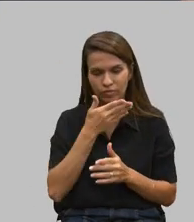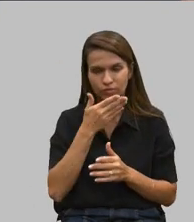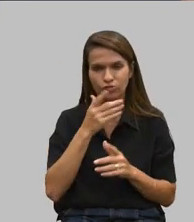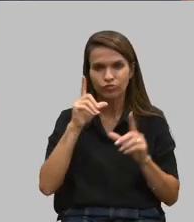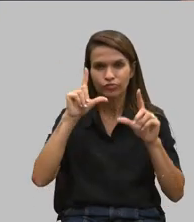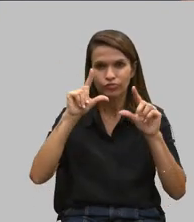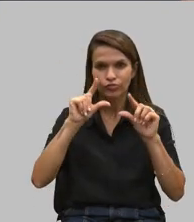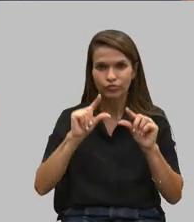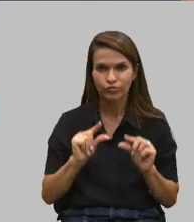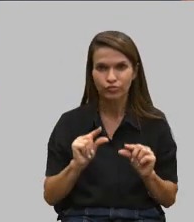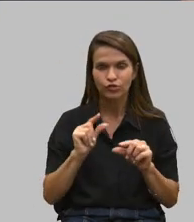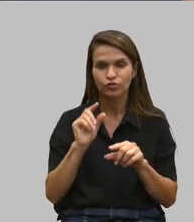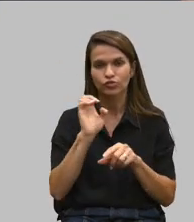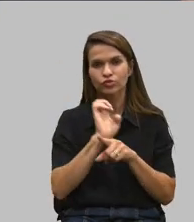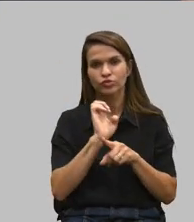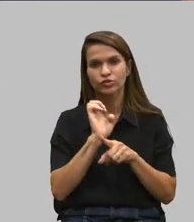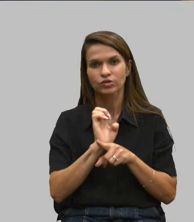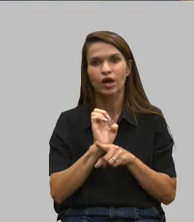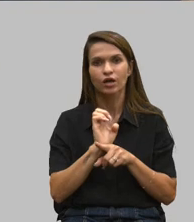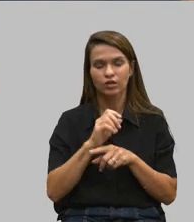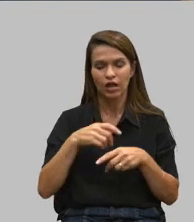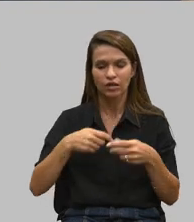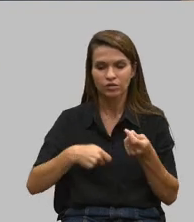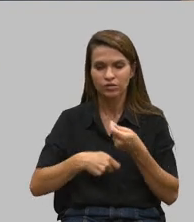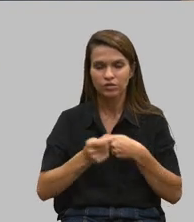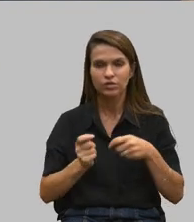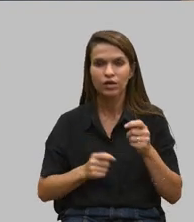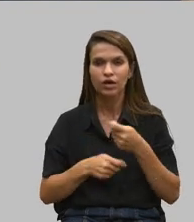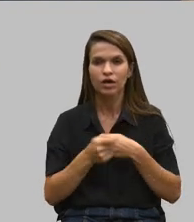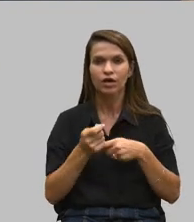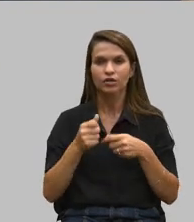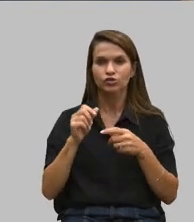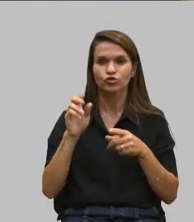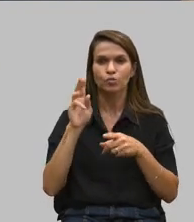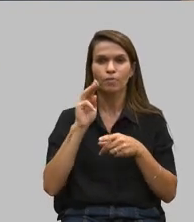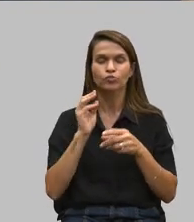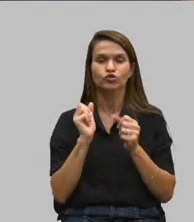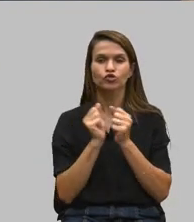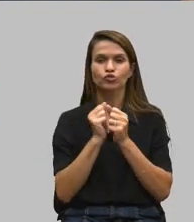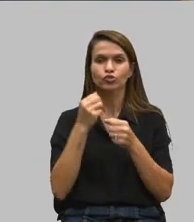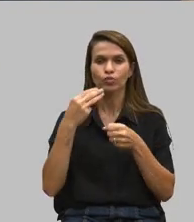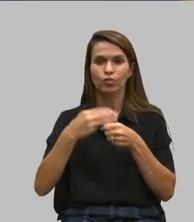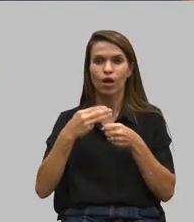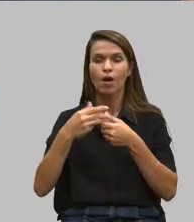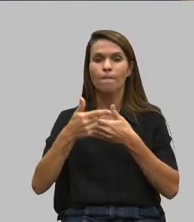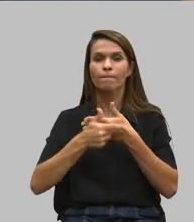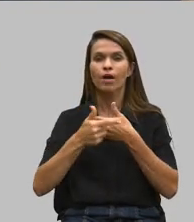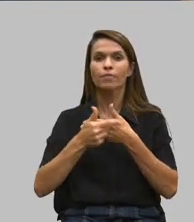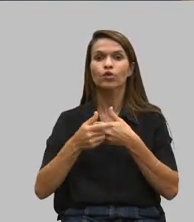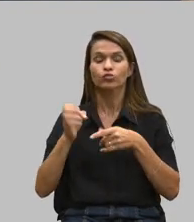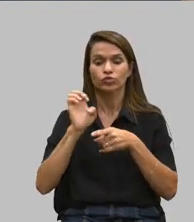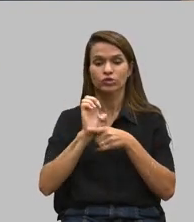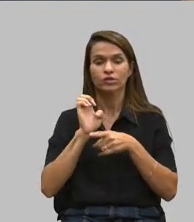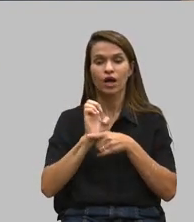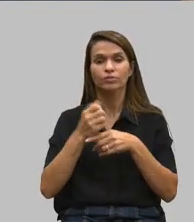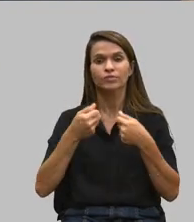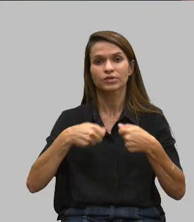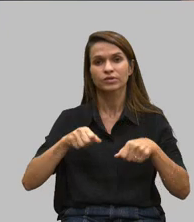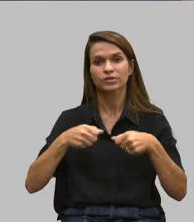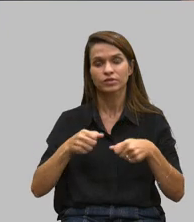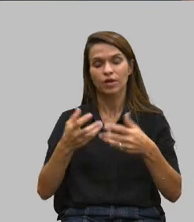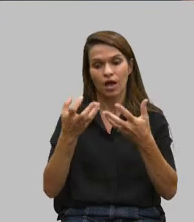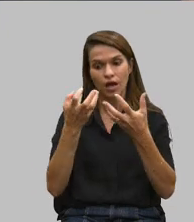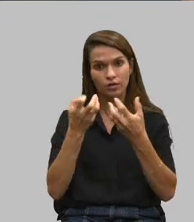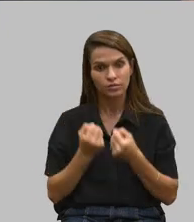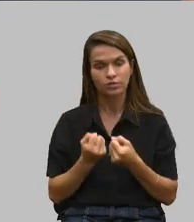Estados em geral na articulação junto aos municípios e é um papel é um lugar que o estado precisa eh assumir